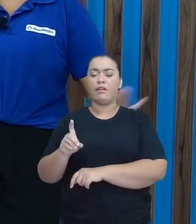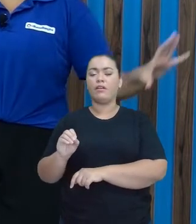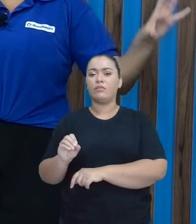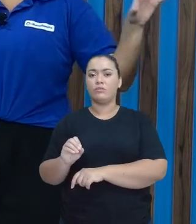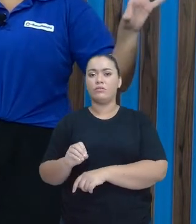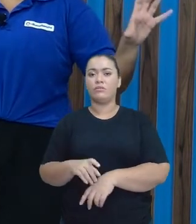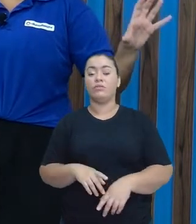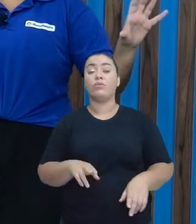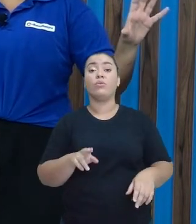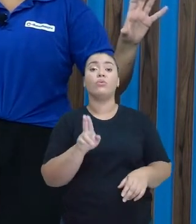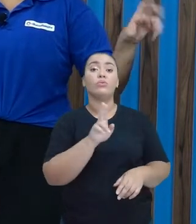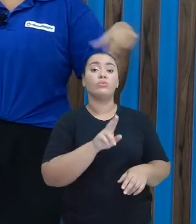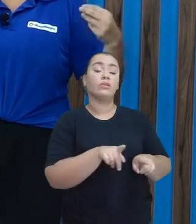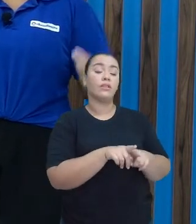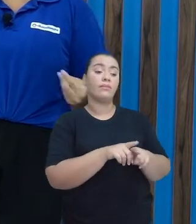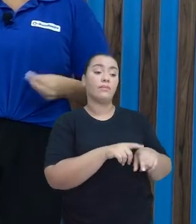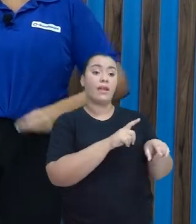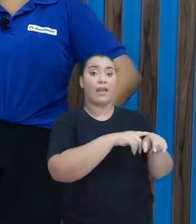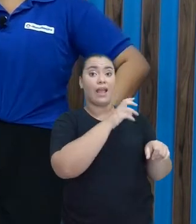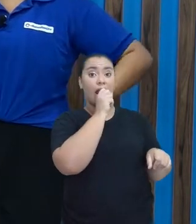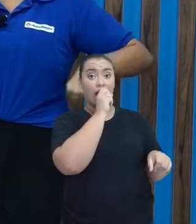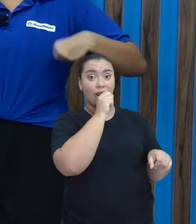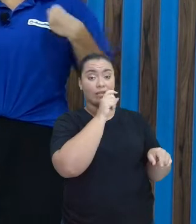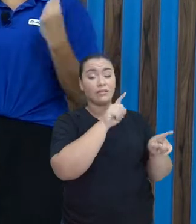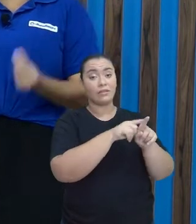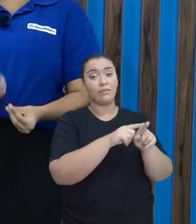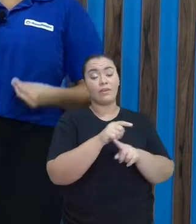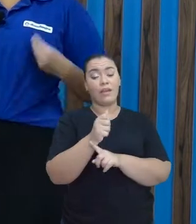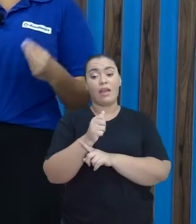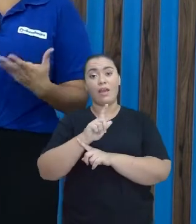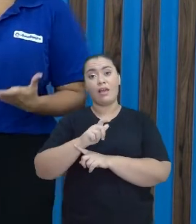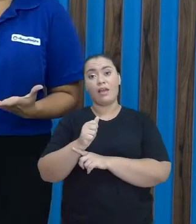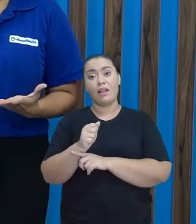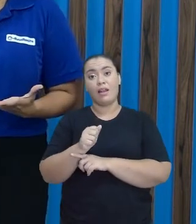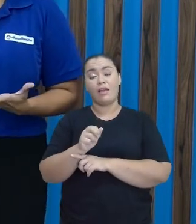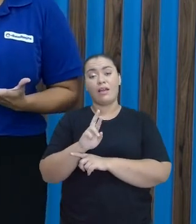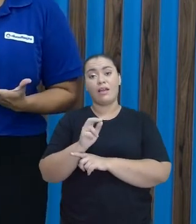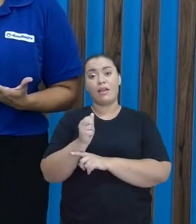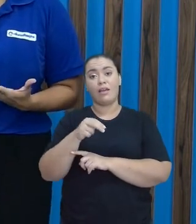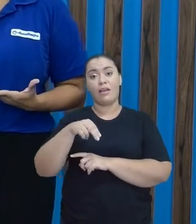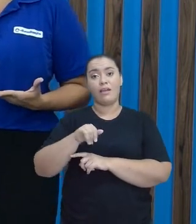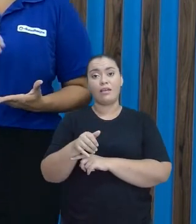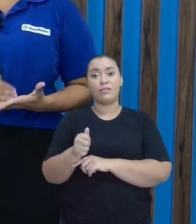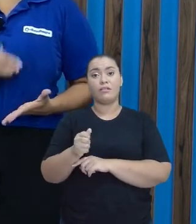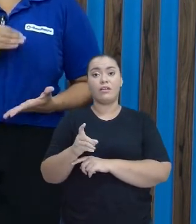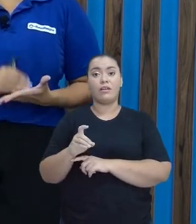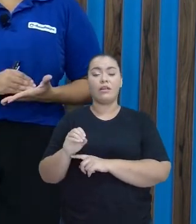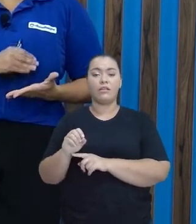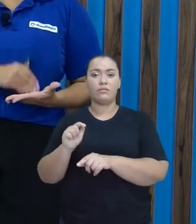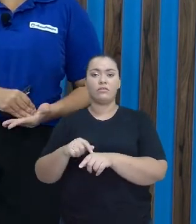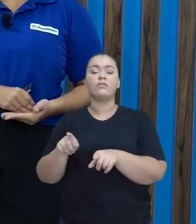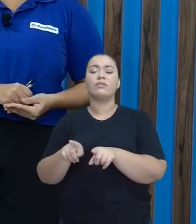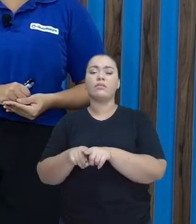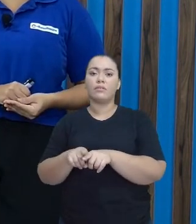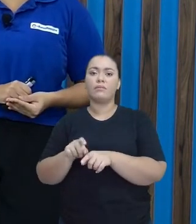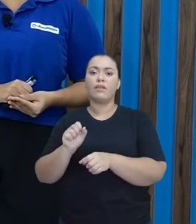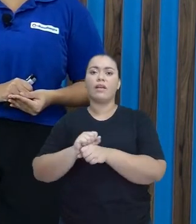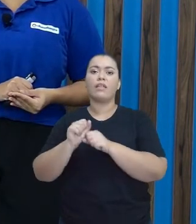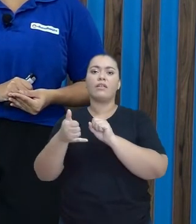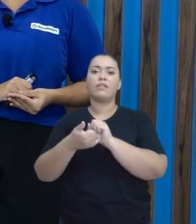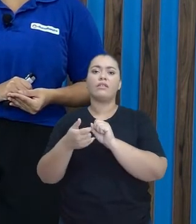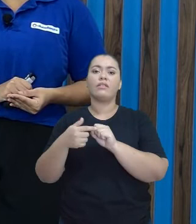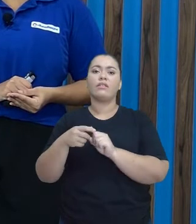usei alaranjado, que é o quê? Um adjetivo derivado. Por quê? Porque deriva de um outro